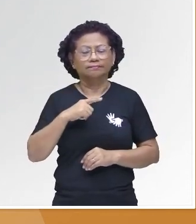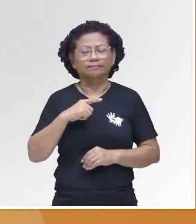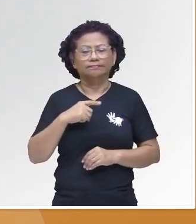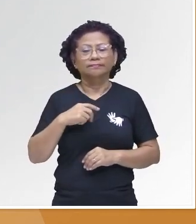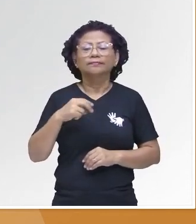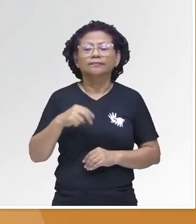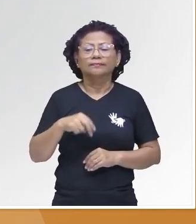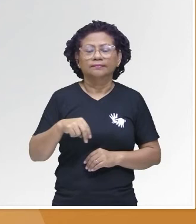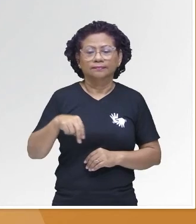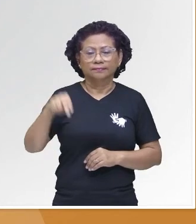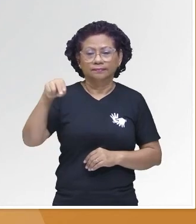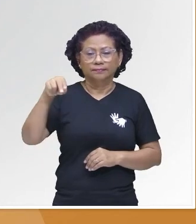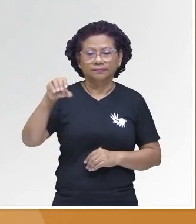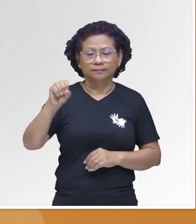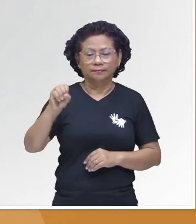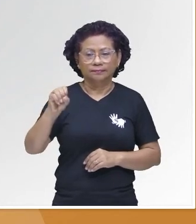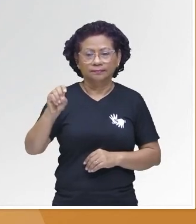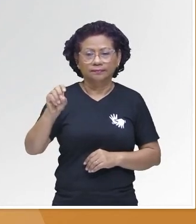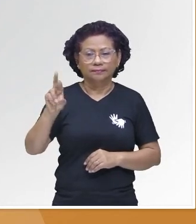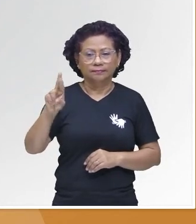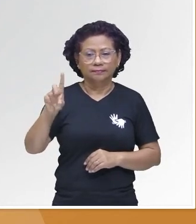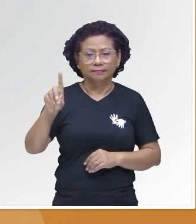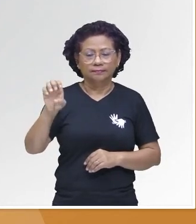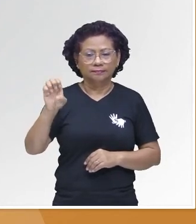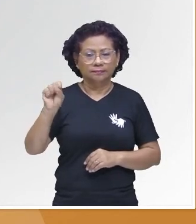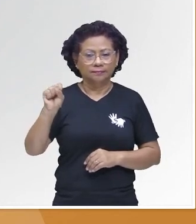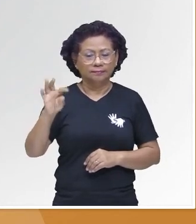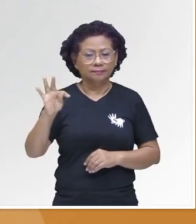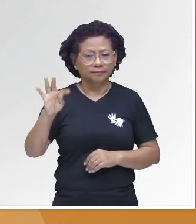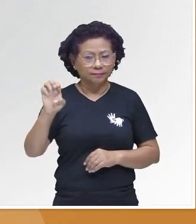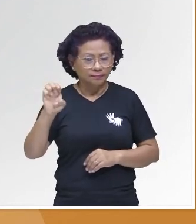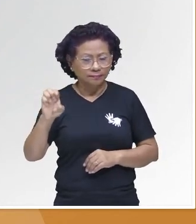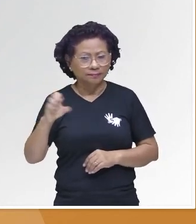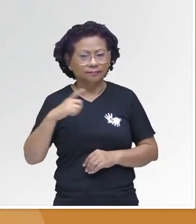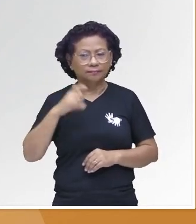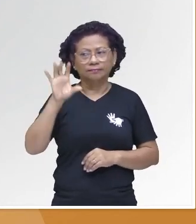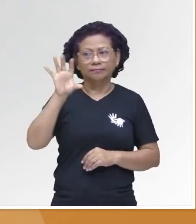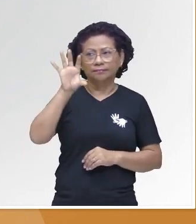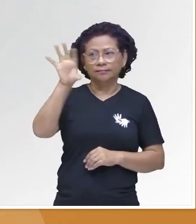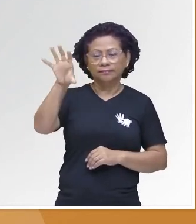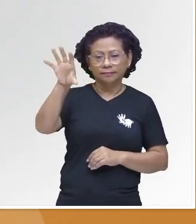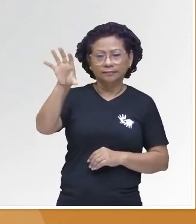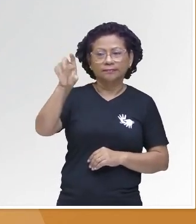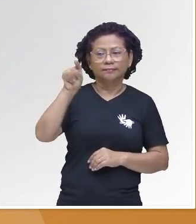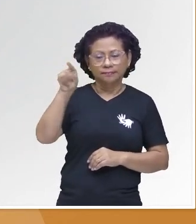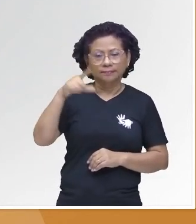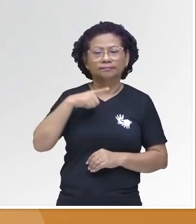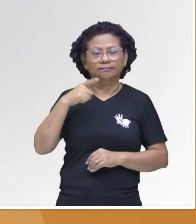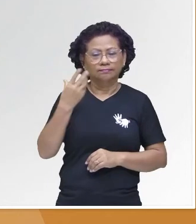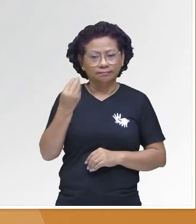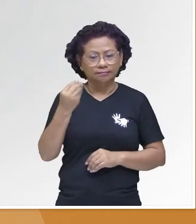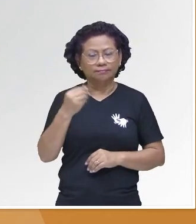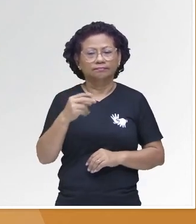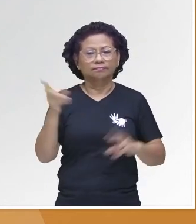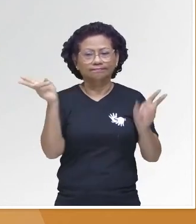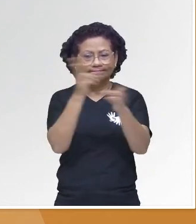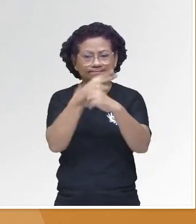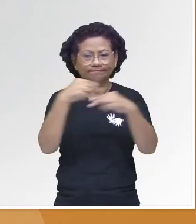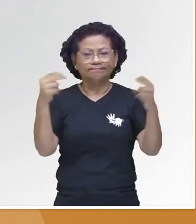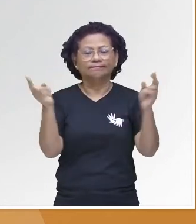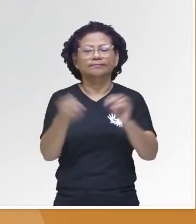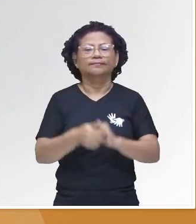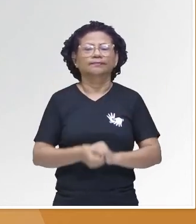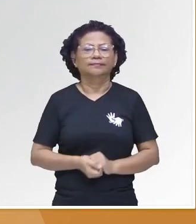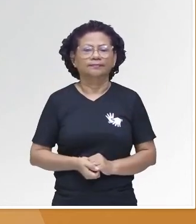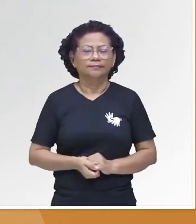né, com muitas áreas onde nós já temos a energia eólica, tá? Como